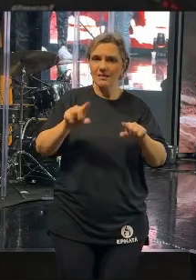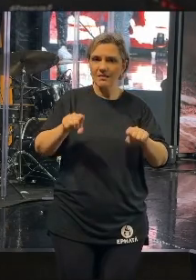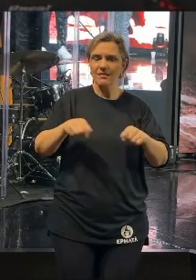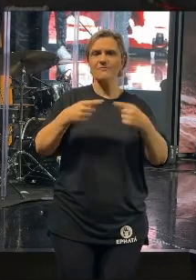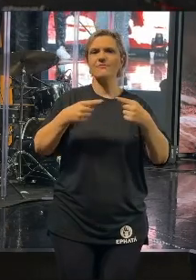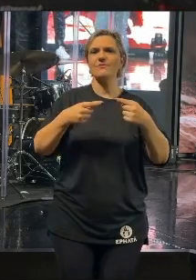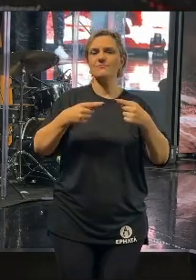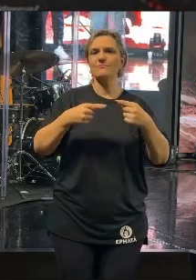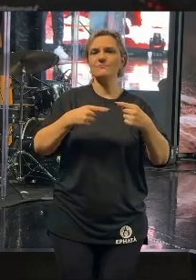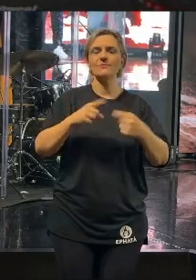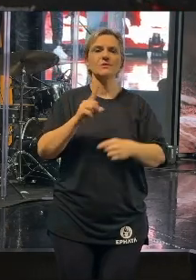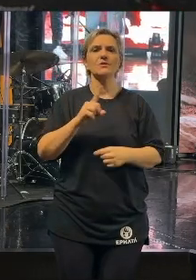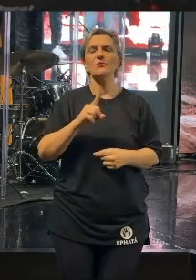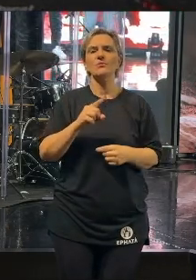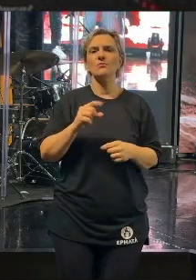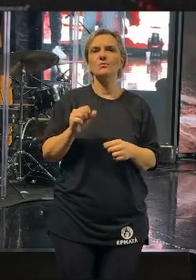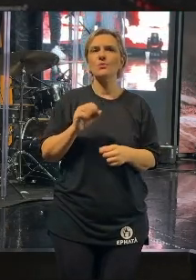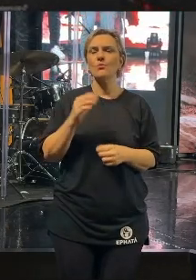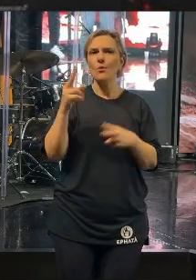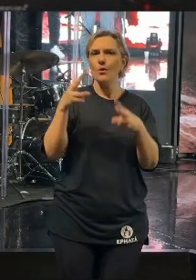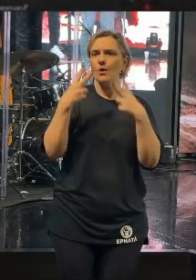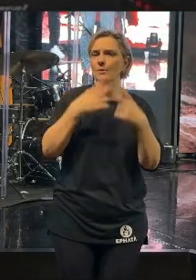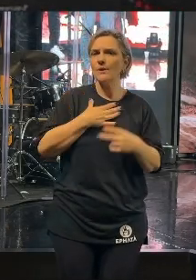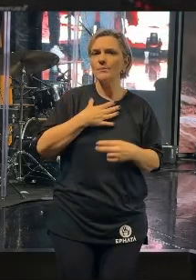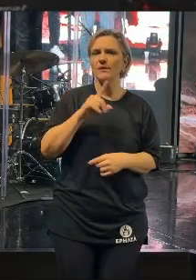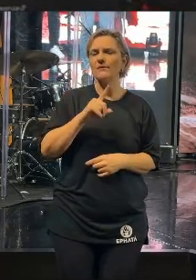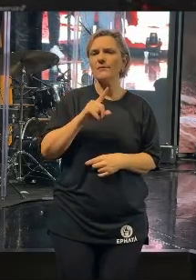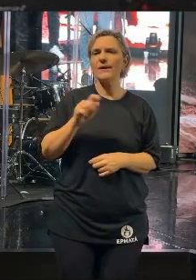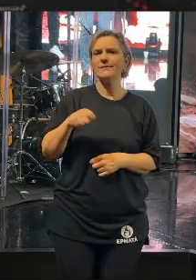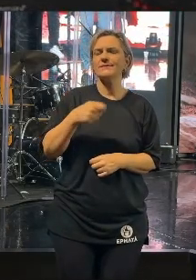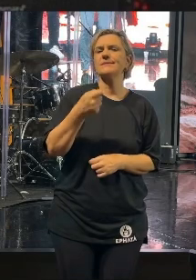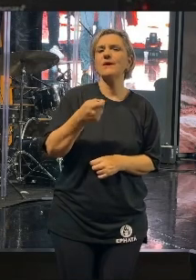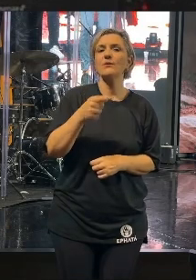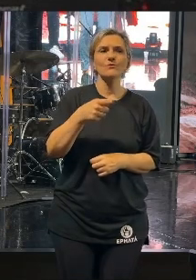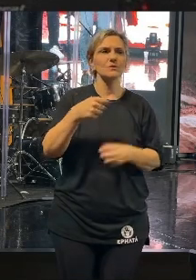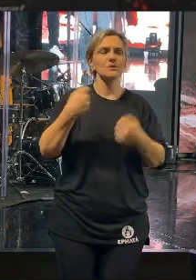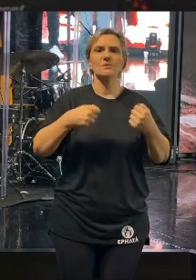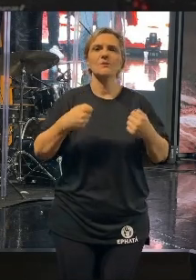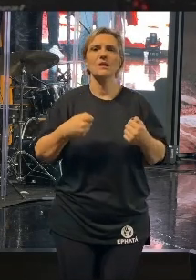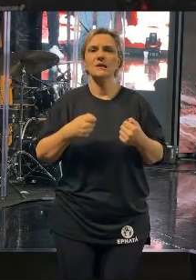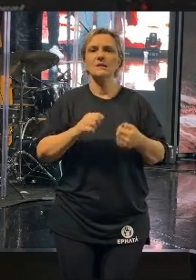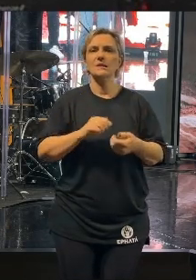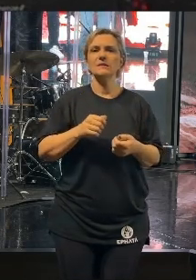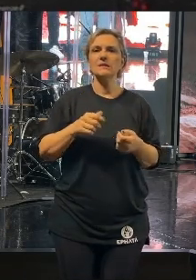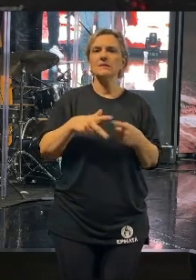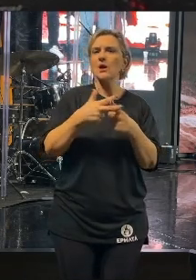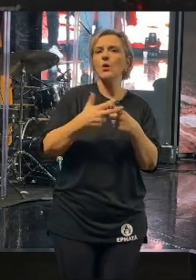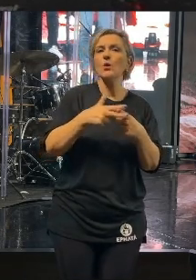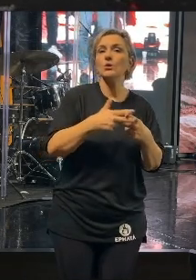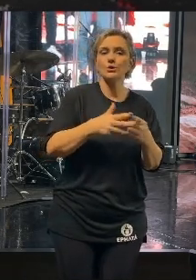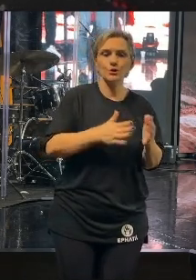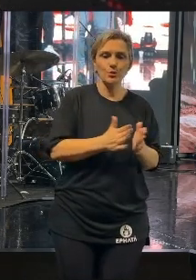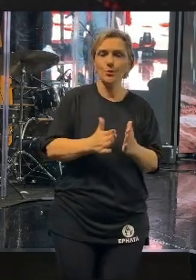levantes, não são, olha para mim, não são um sinal de que você precisa corrigir a rota.